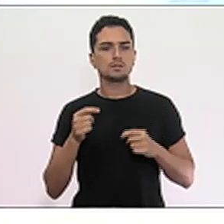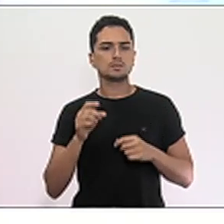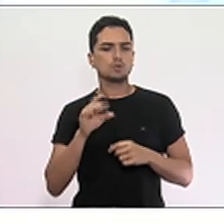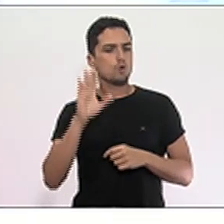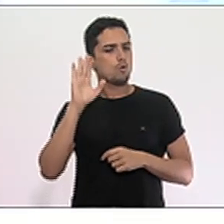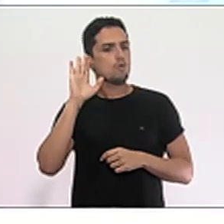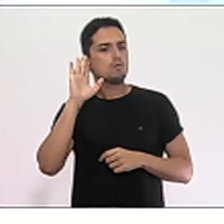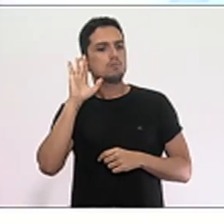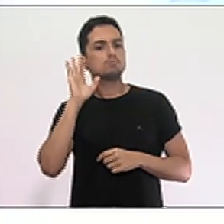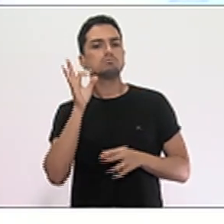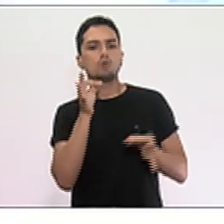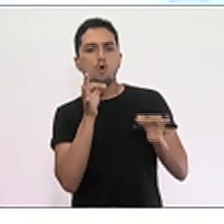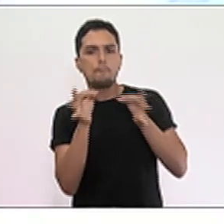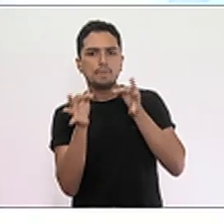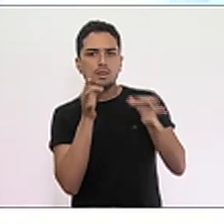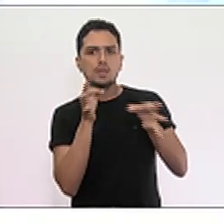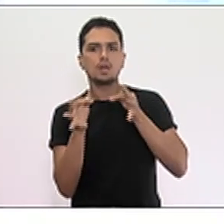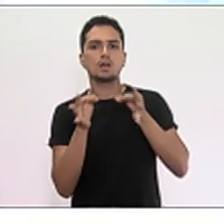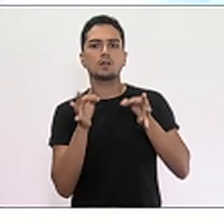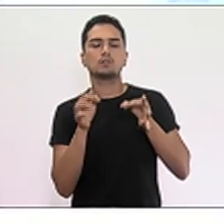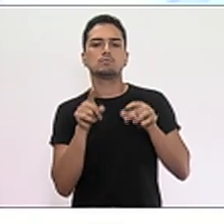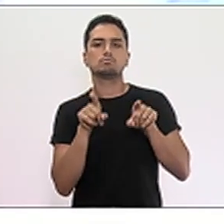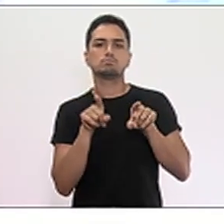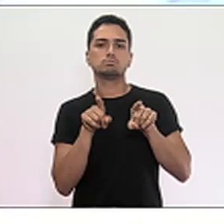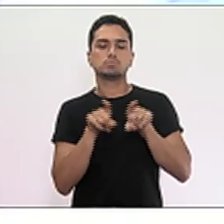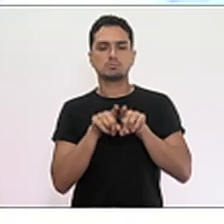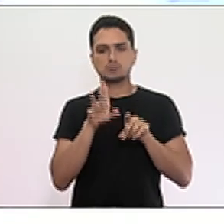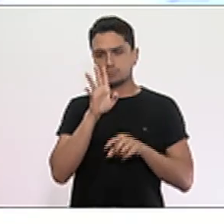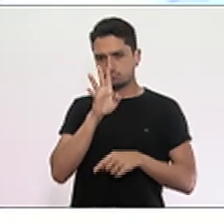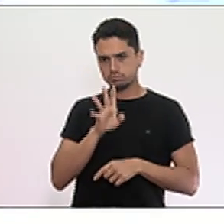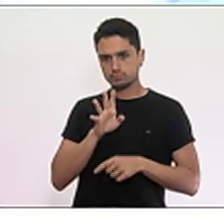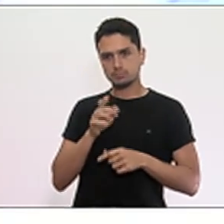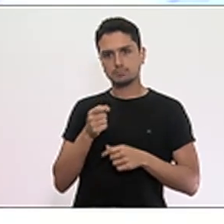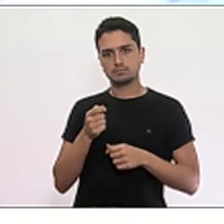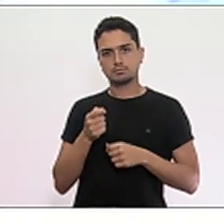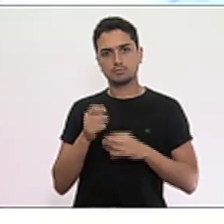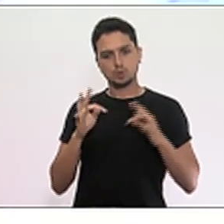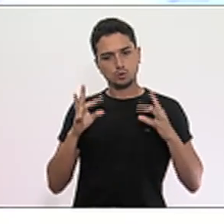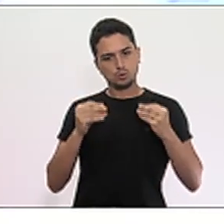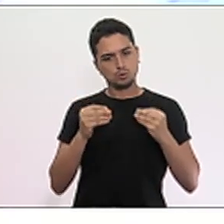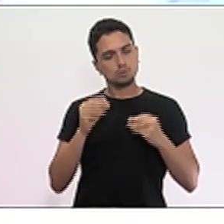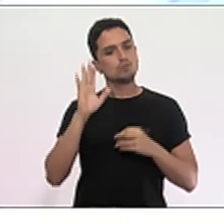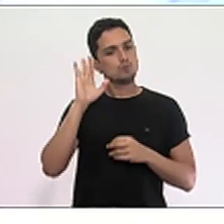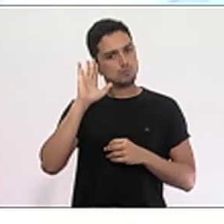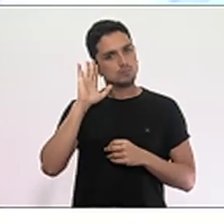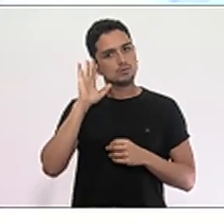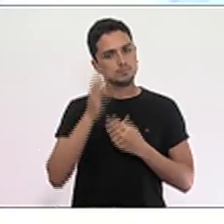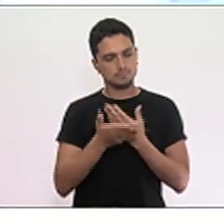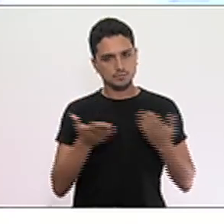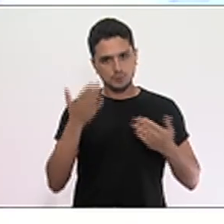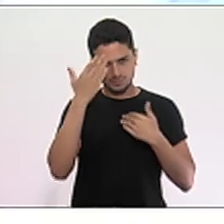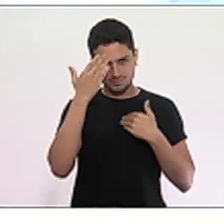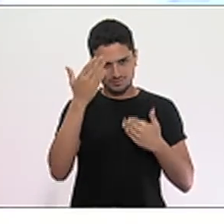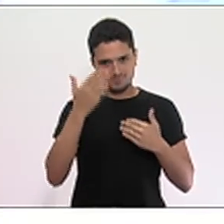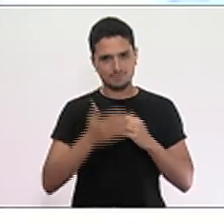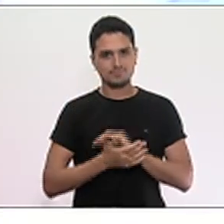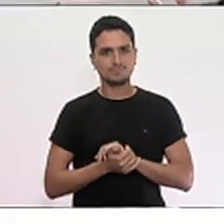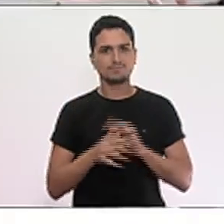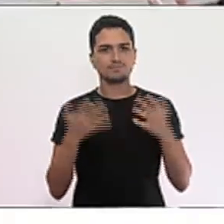as sugestões, ouvir as críticas e está de portas abertas para ouvir vocês. Muito obrigado.